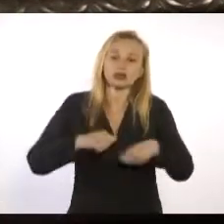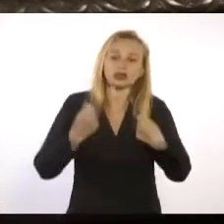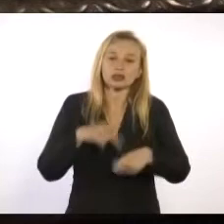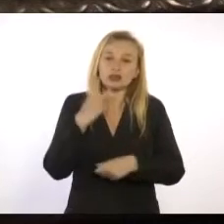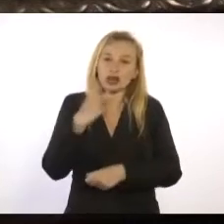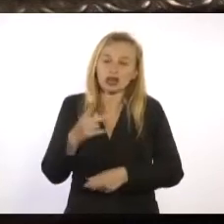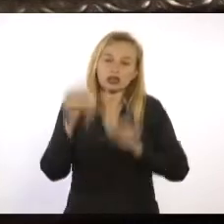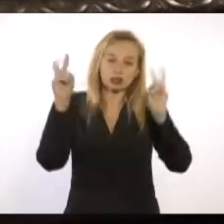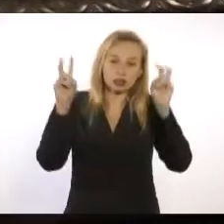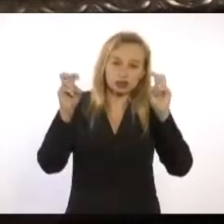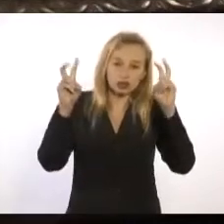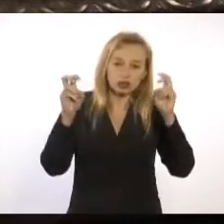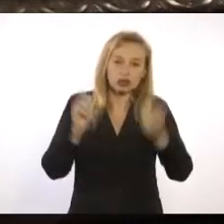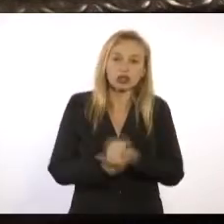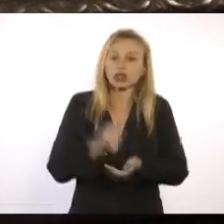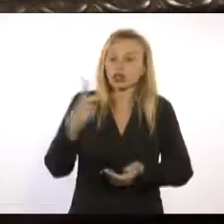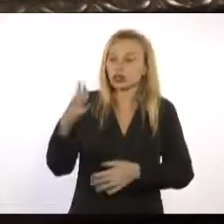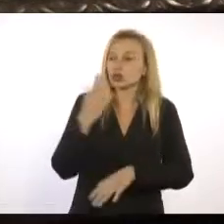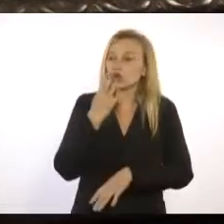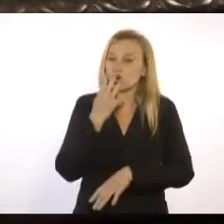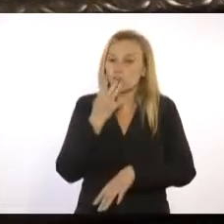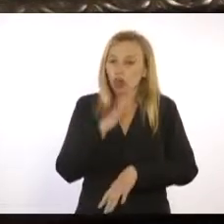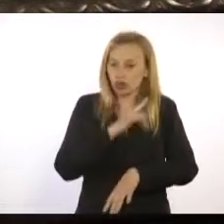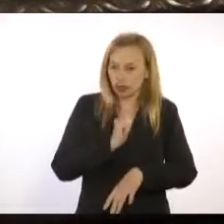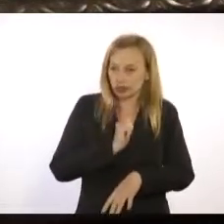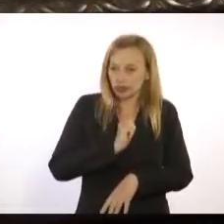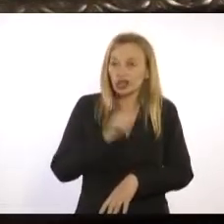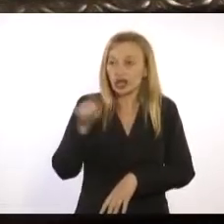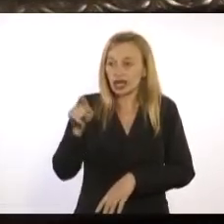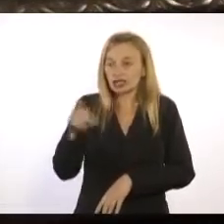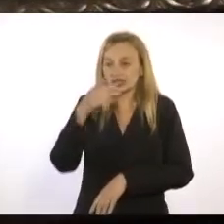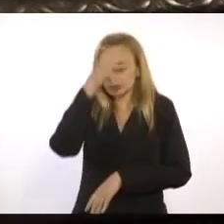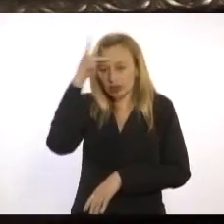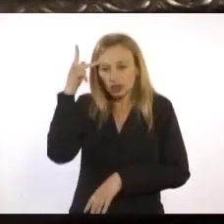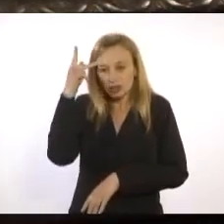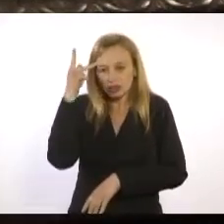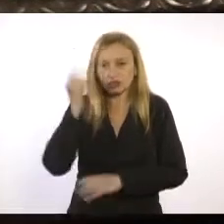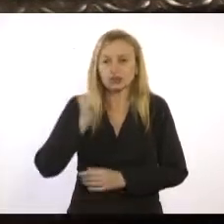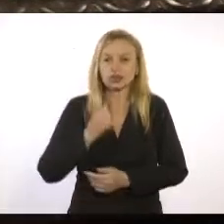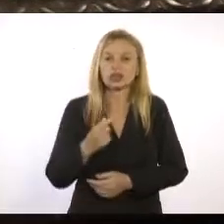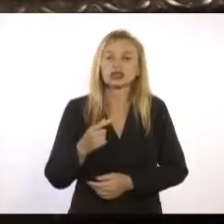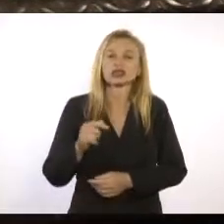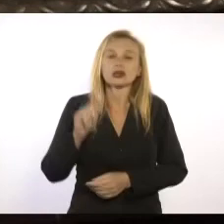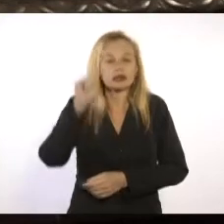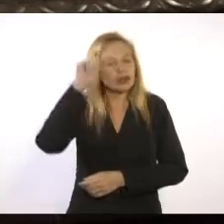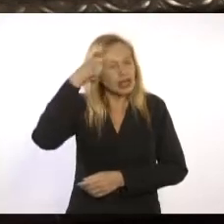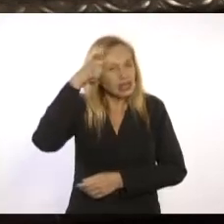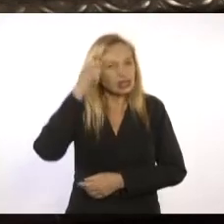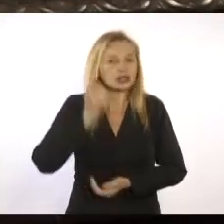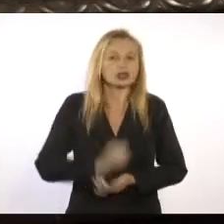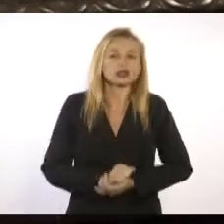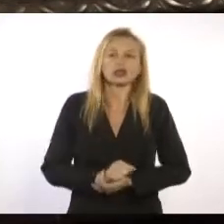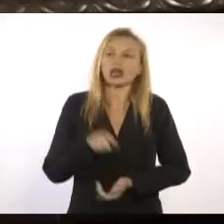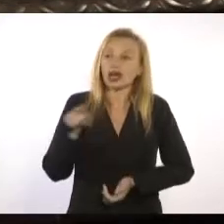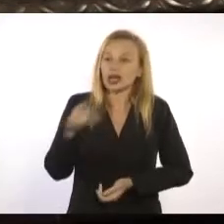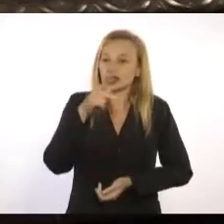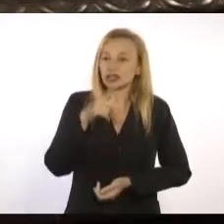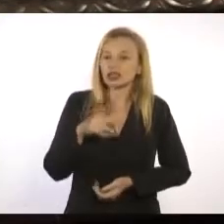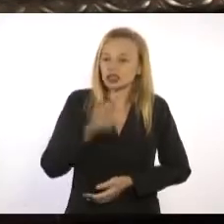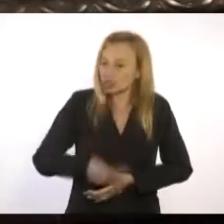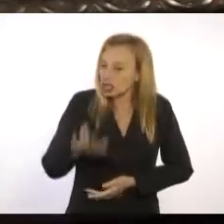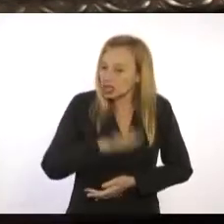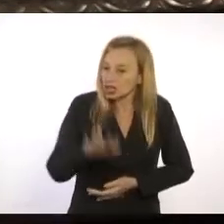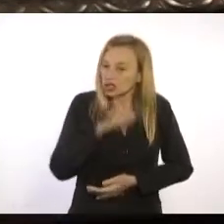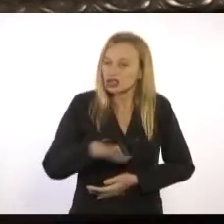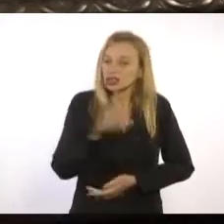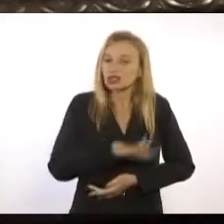isso. Da sua cor, afinal de contas, essas pessoas são majoritariamente negras. Essas crianças,